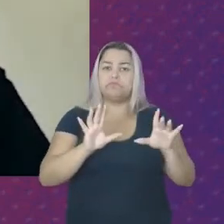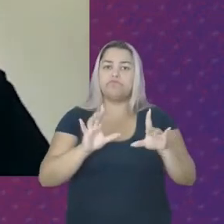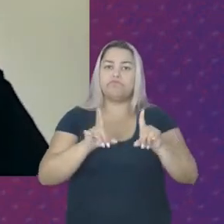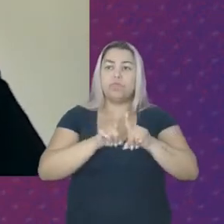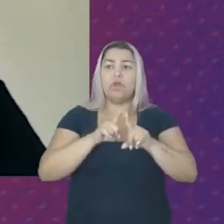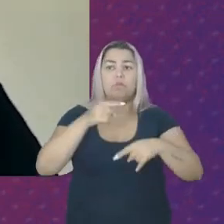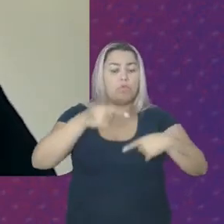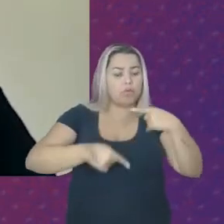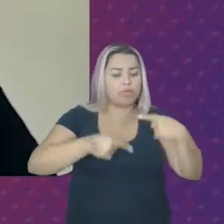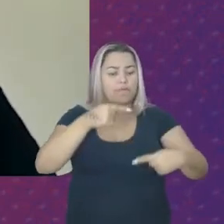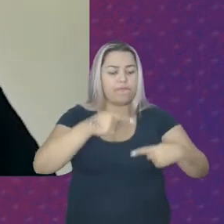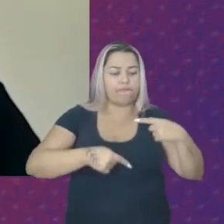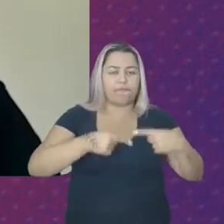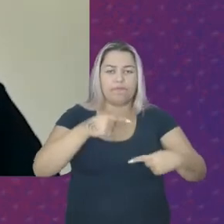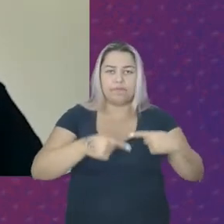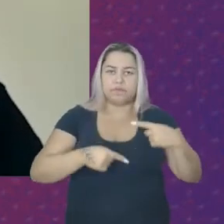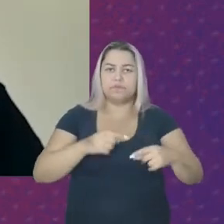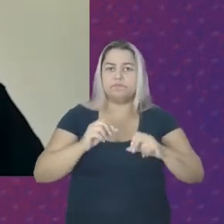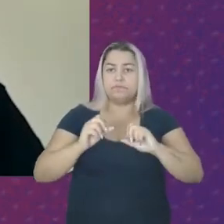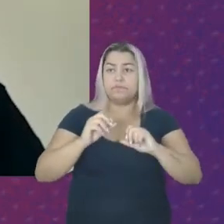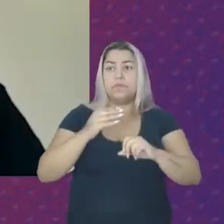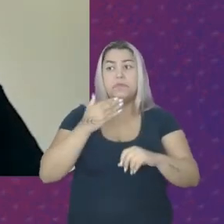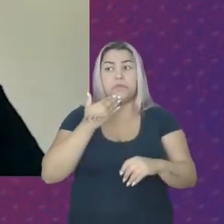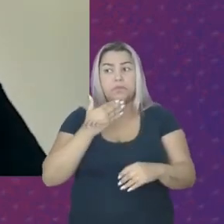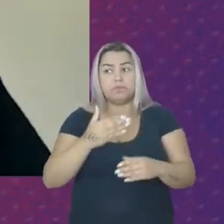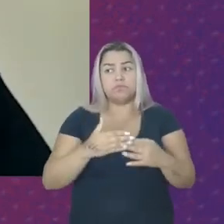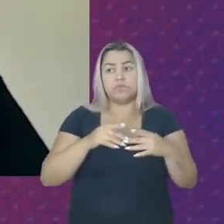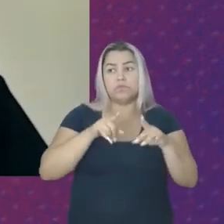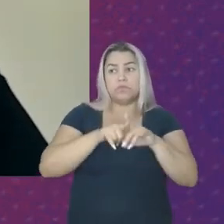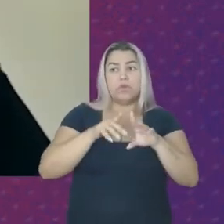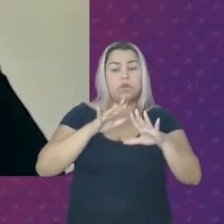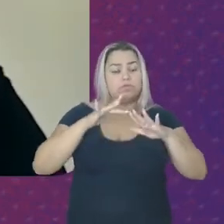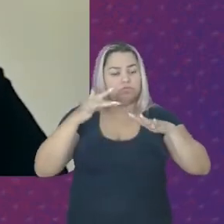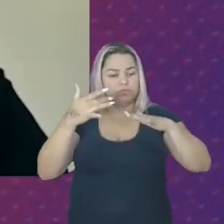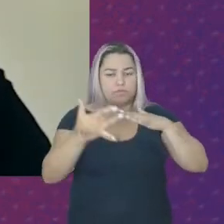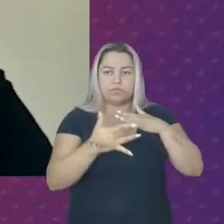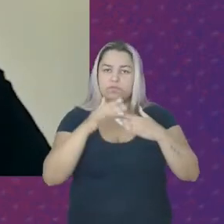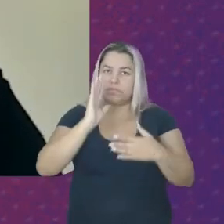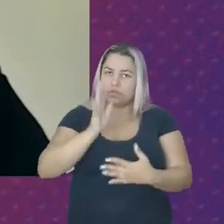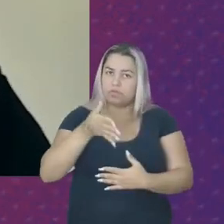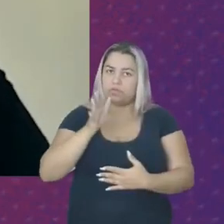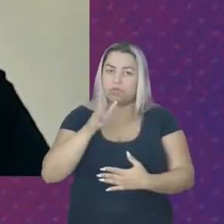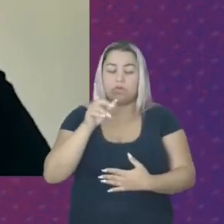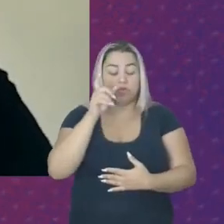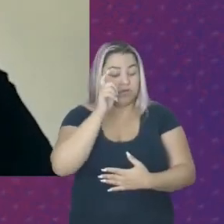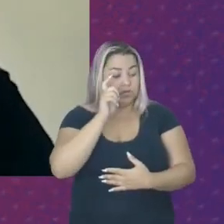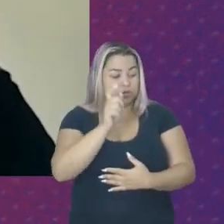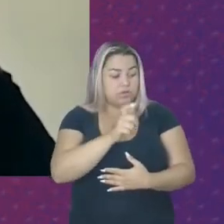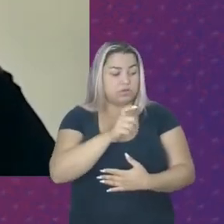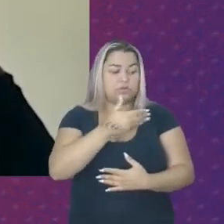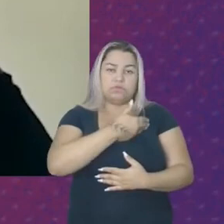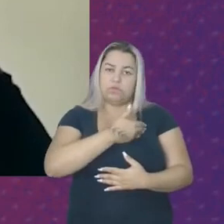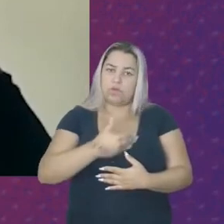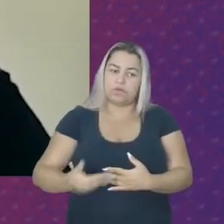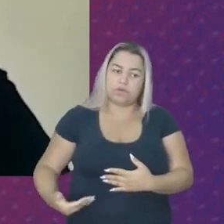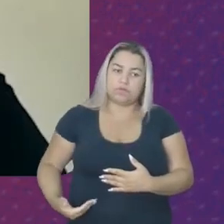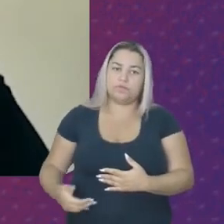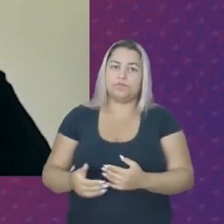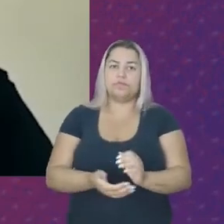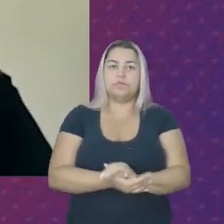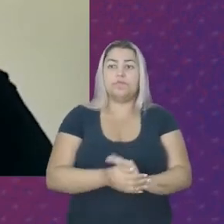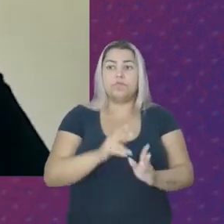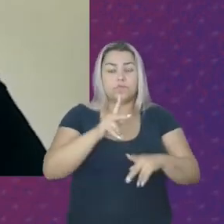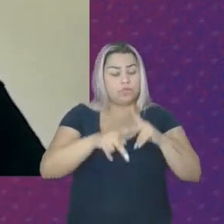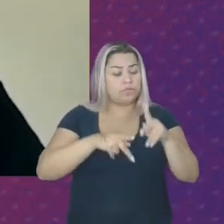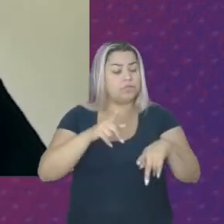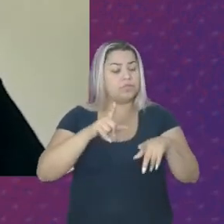Esse também é um conteúdo que pode entrar nas suas redes, já que é de interesse público, já que está aí na boca do povo. Pode